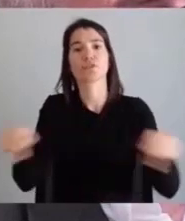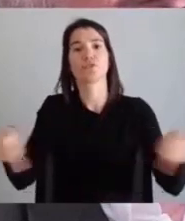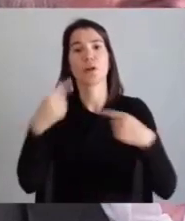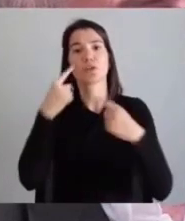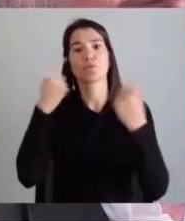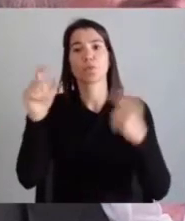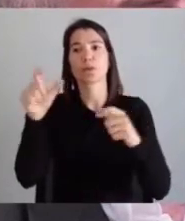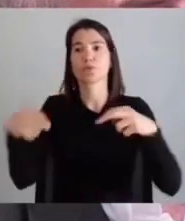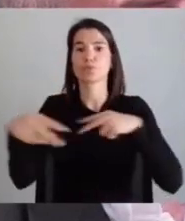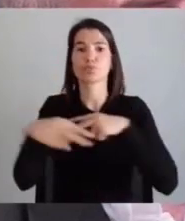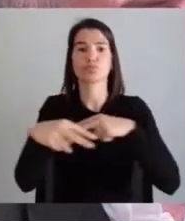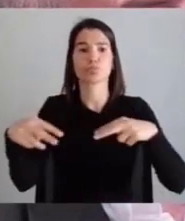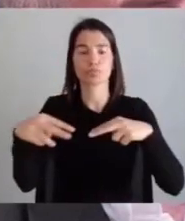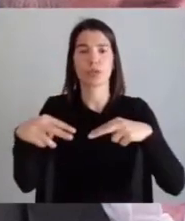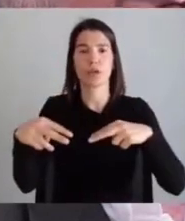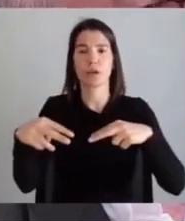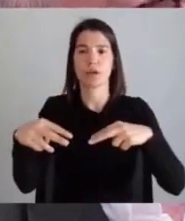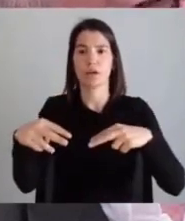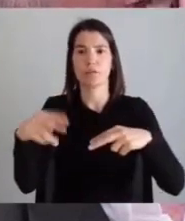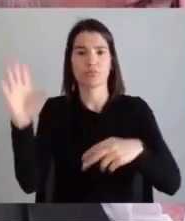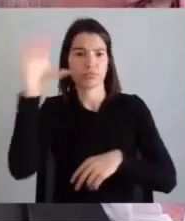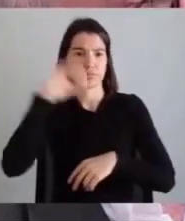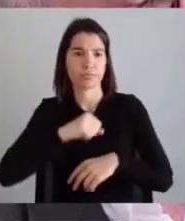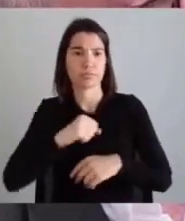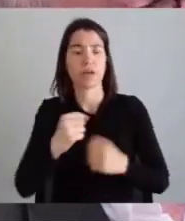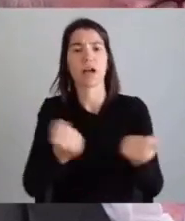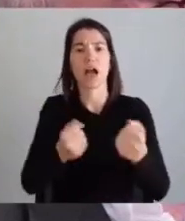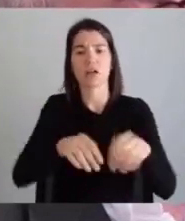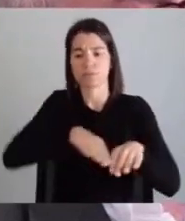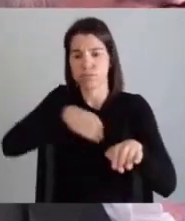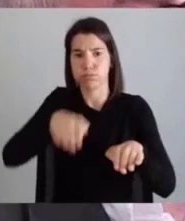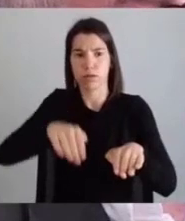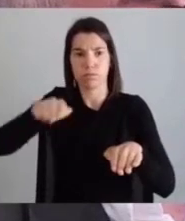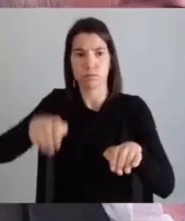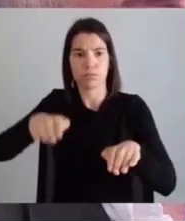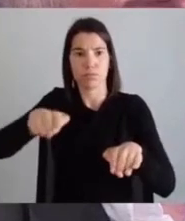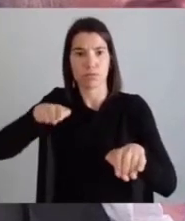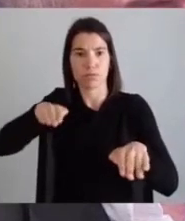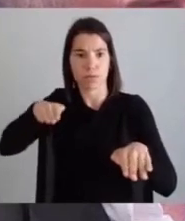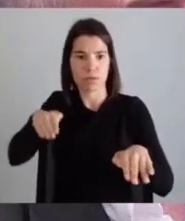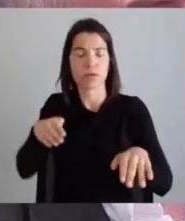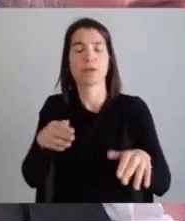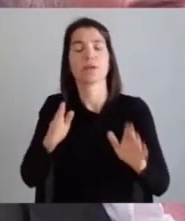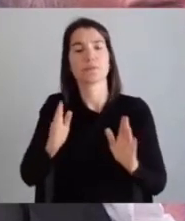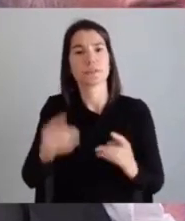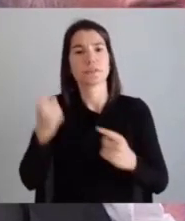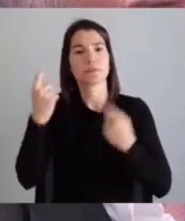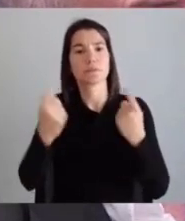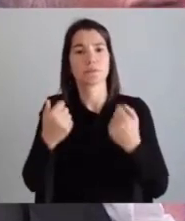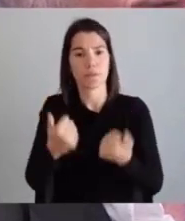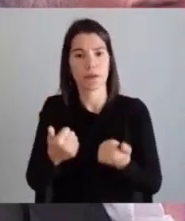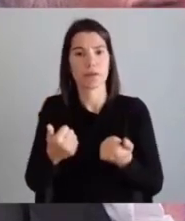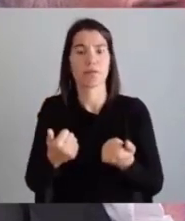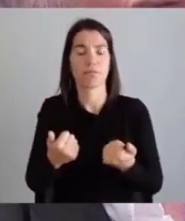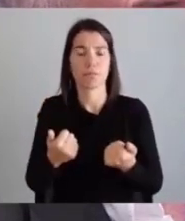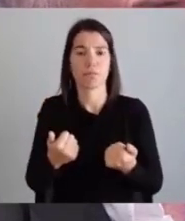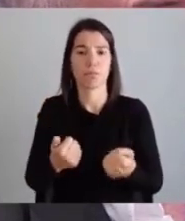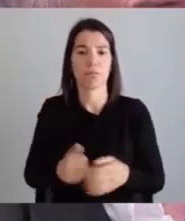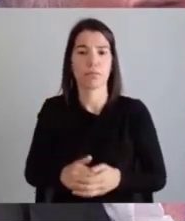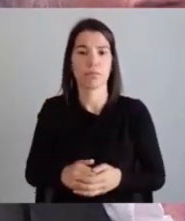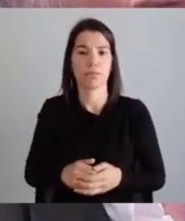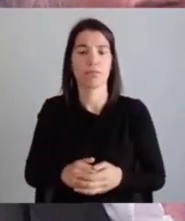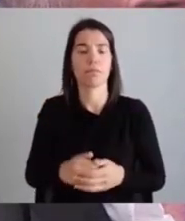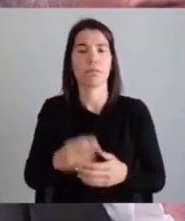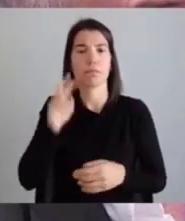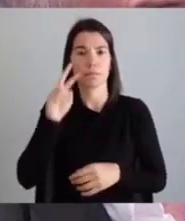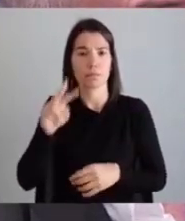para mais estacionamento em cima do passeio. Tem de haver mais ponderação e bom senso. Verificamos